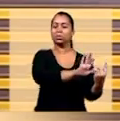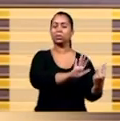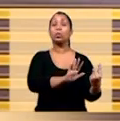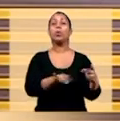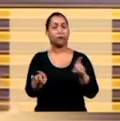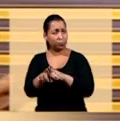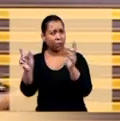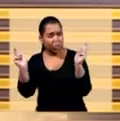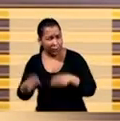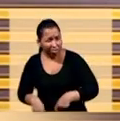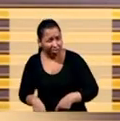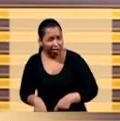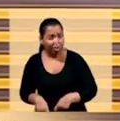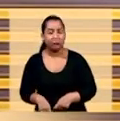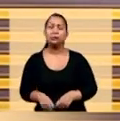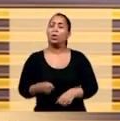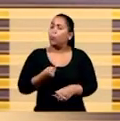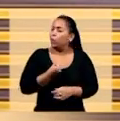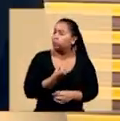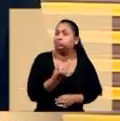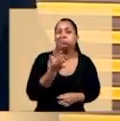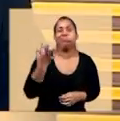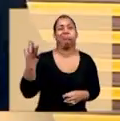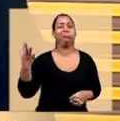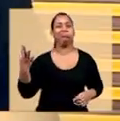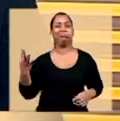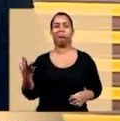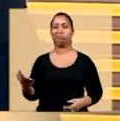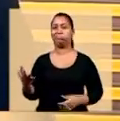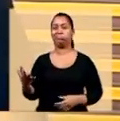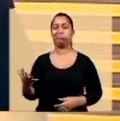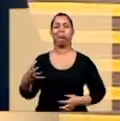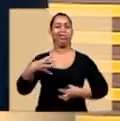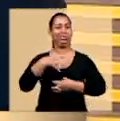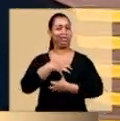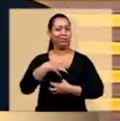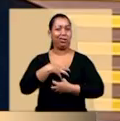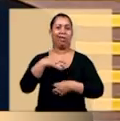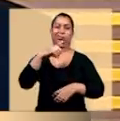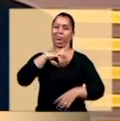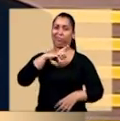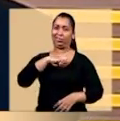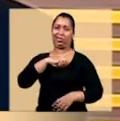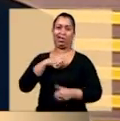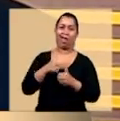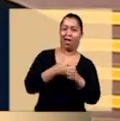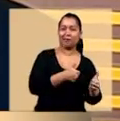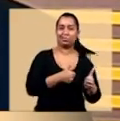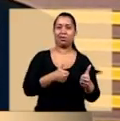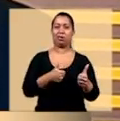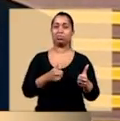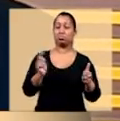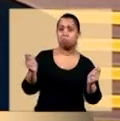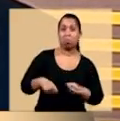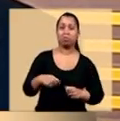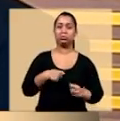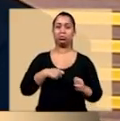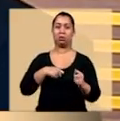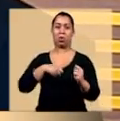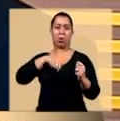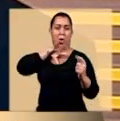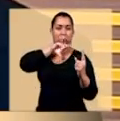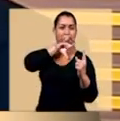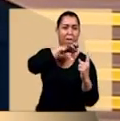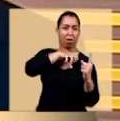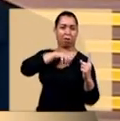esse funcionário, isso também pode caracterizar? São inúmeras as maneiras de você fazer assédio, né? Você pode ter o assédio por uma ação, por